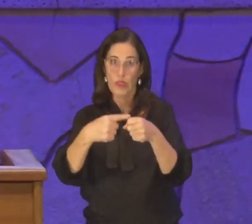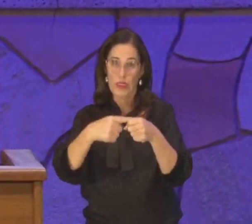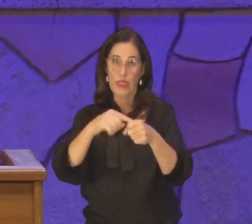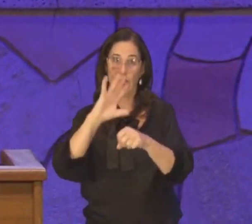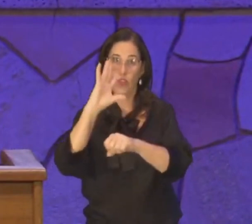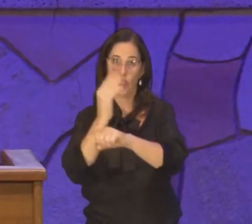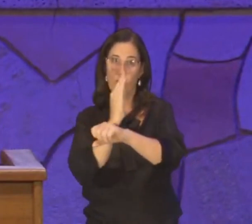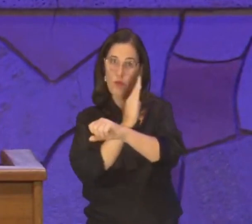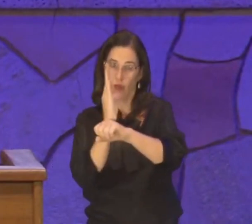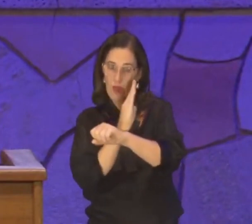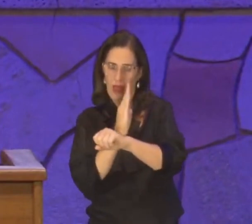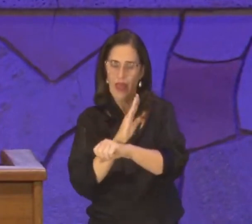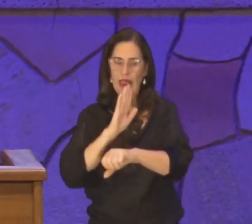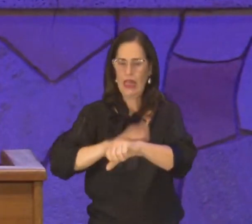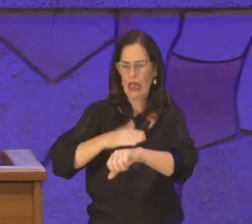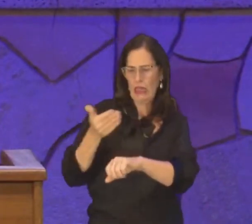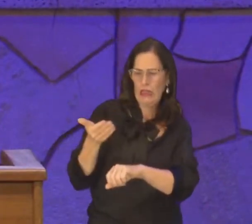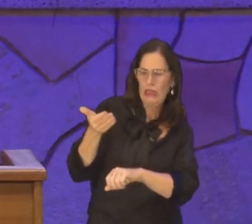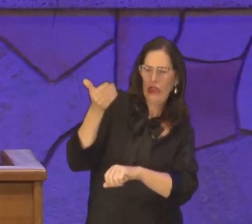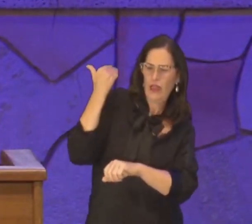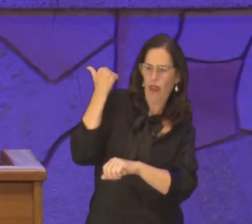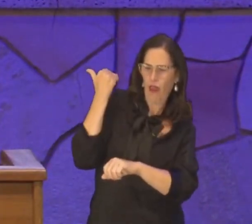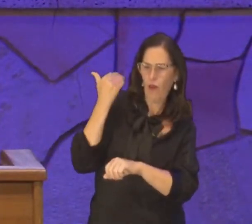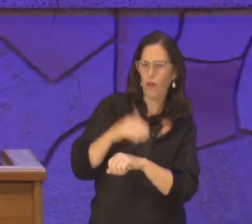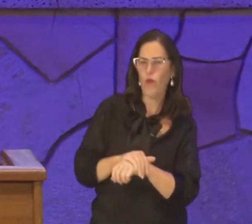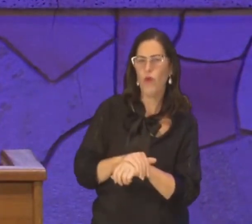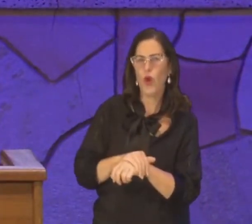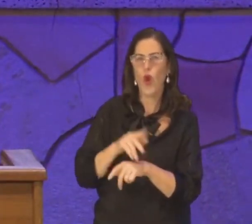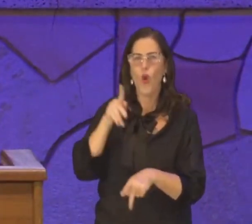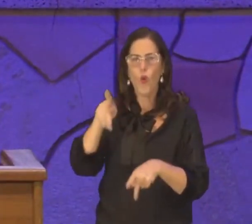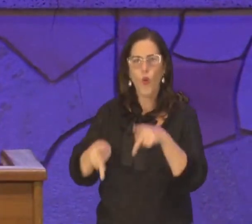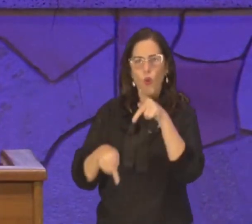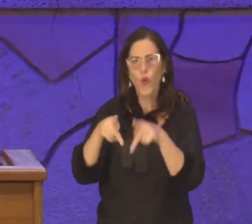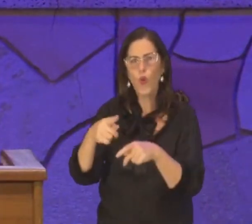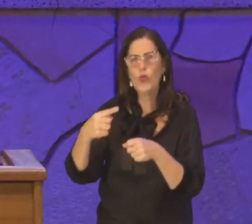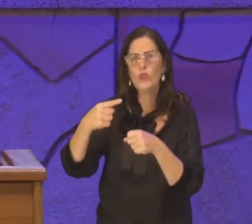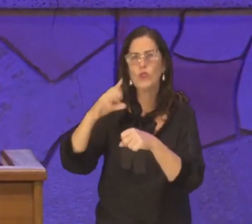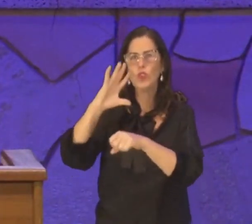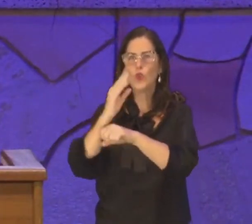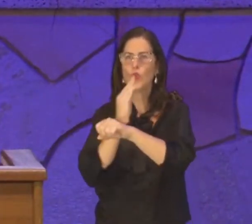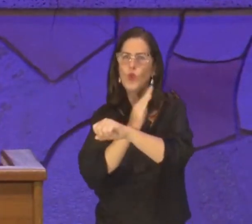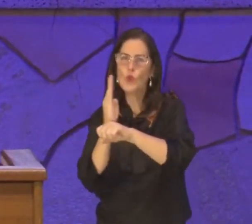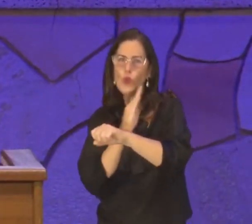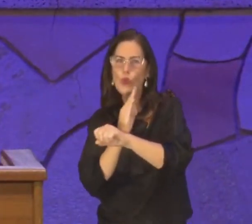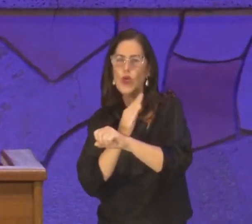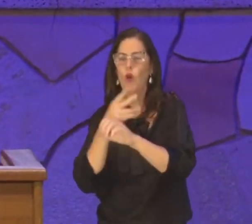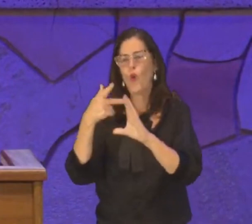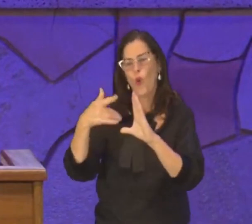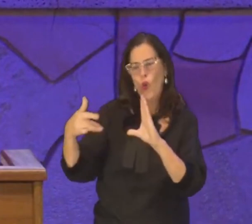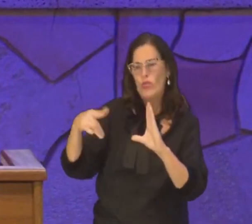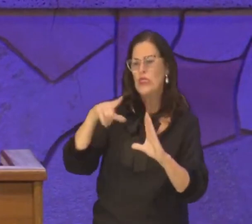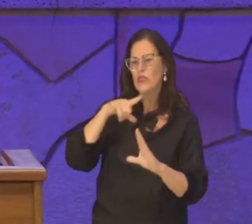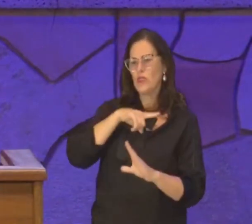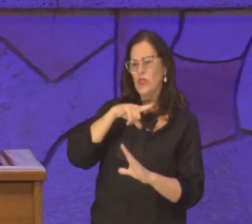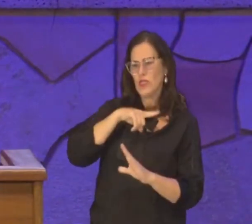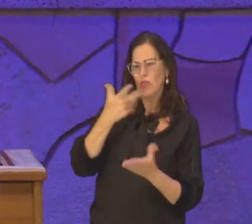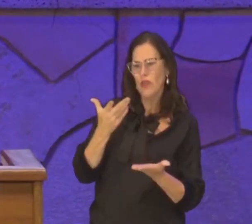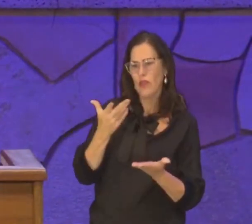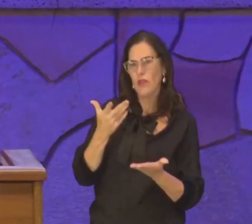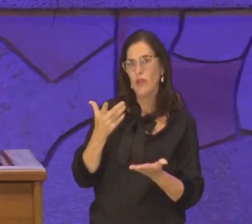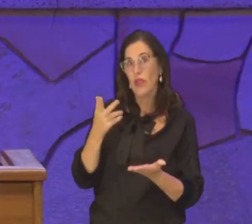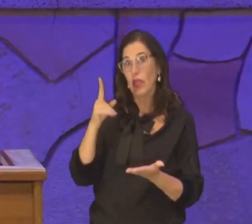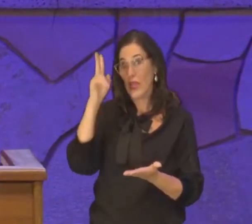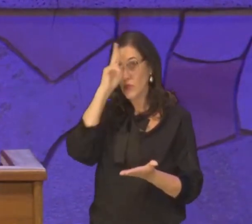Já naquele tempo e naquela época, a população de Esmirna possuía uma característica muito interessante que os